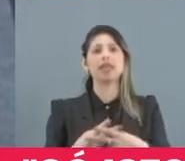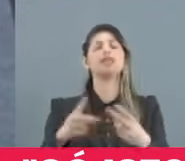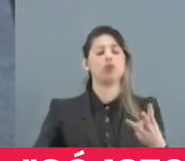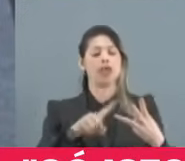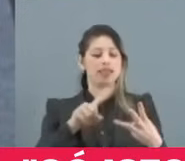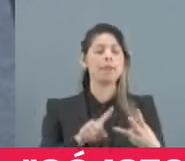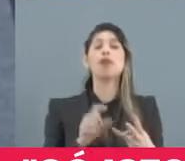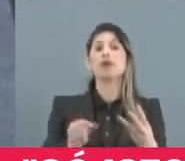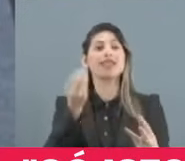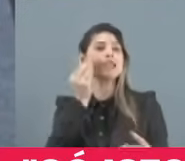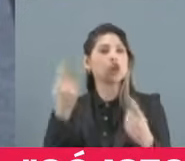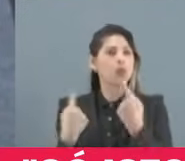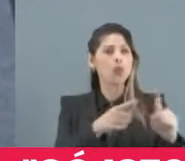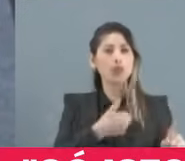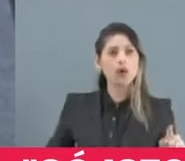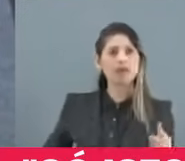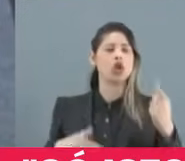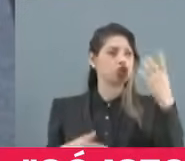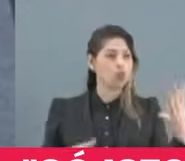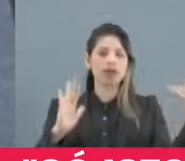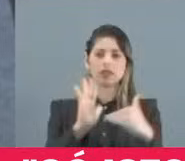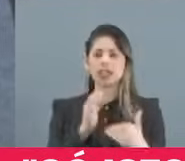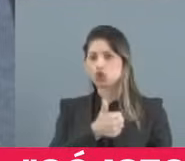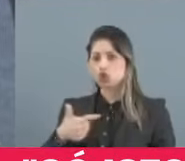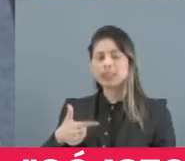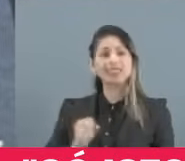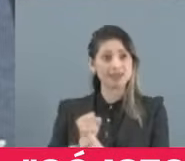governo legitimamente constituído. 4 a 12 anos.